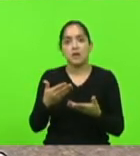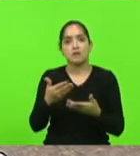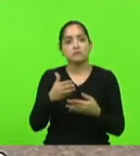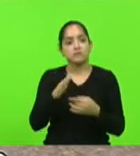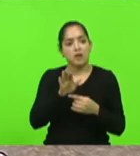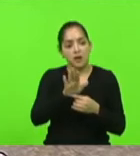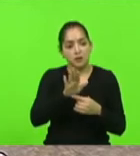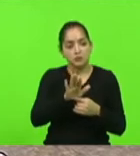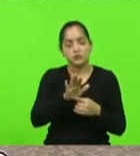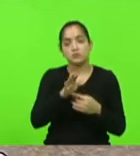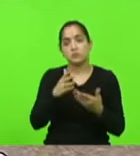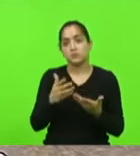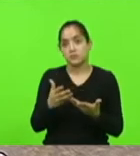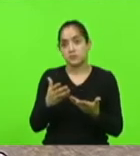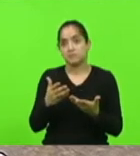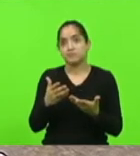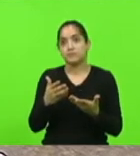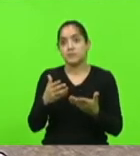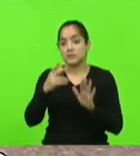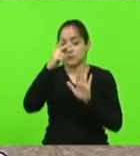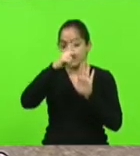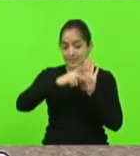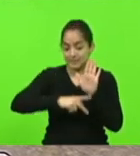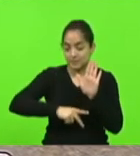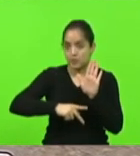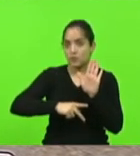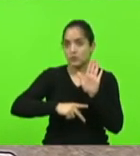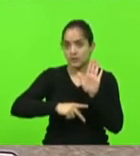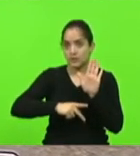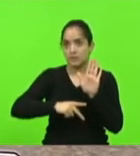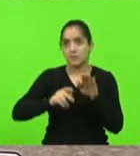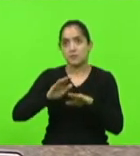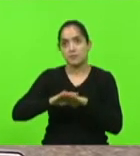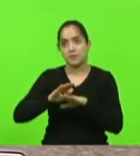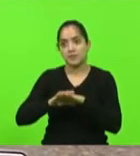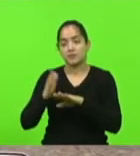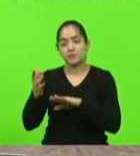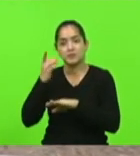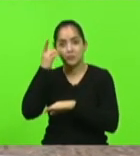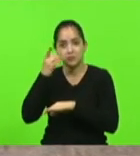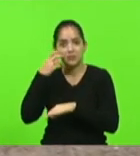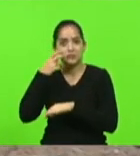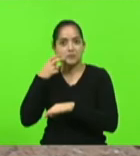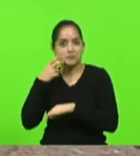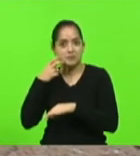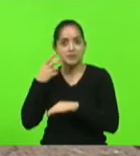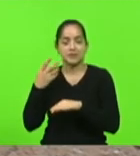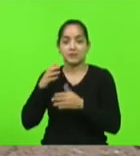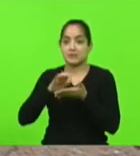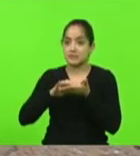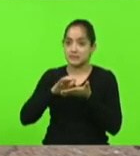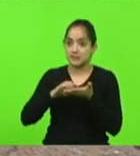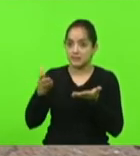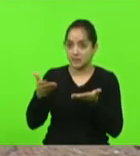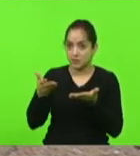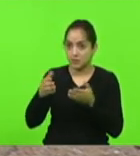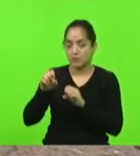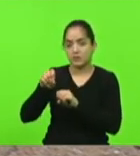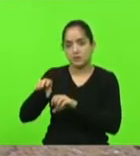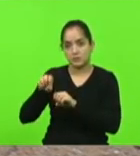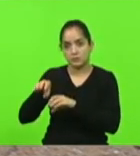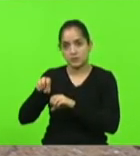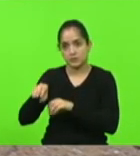que esse grande programa que está sendo feito pelo deputado Vampiro, secretário da Educação Vampiro, ele